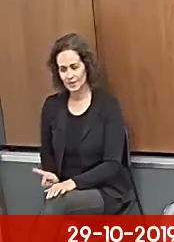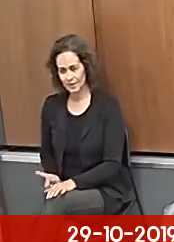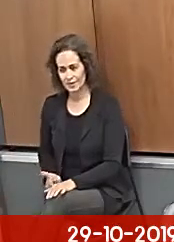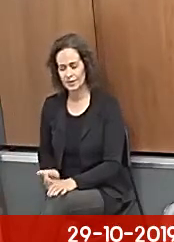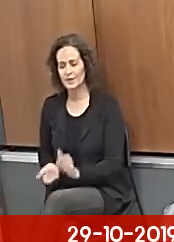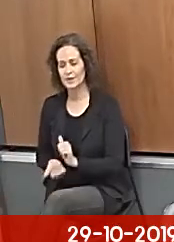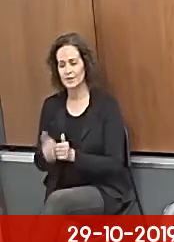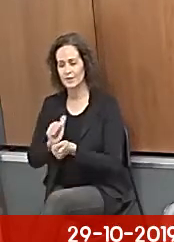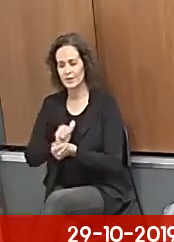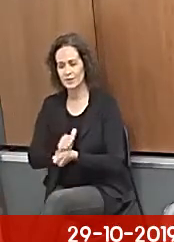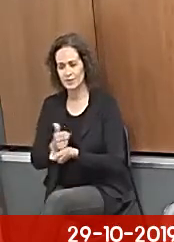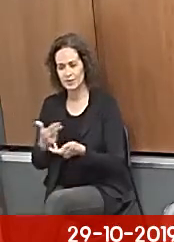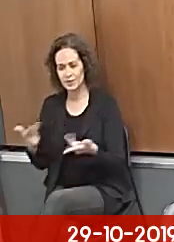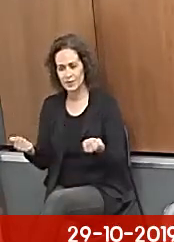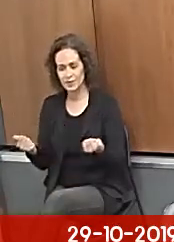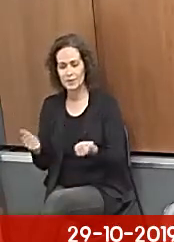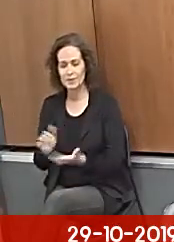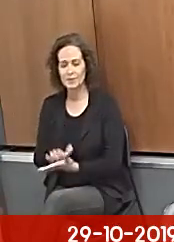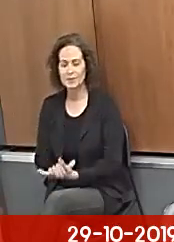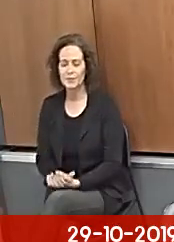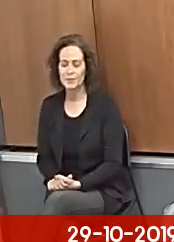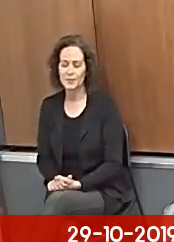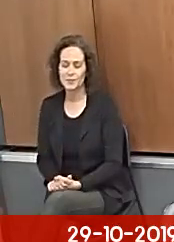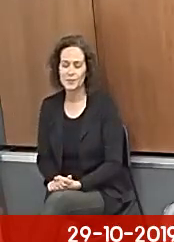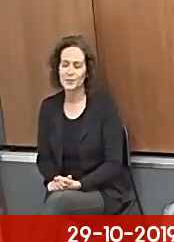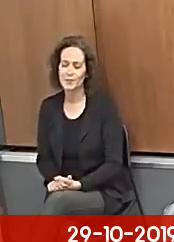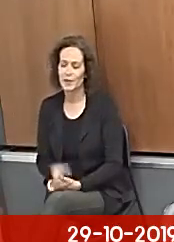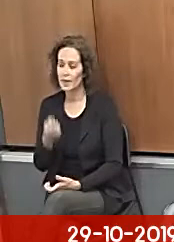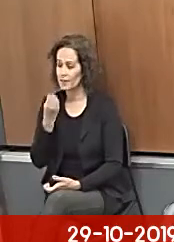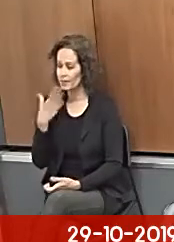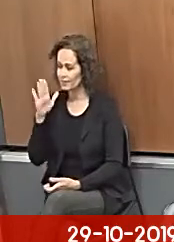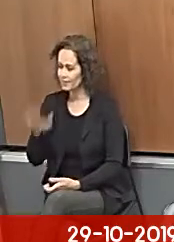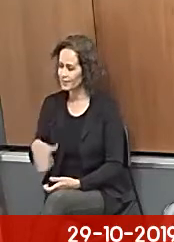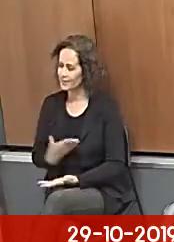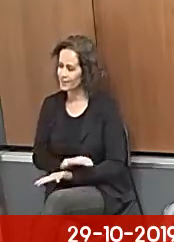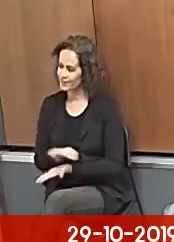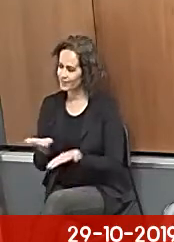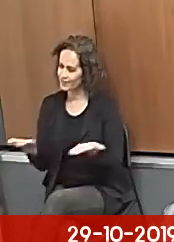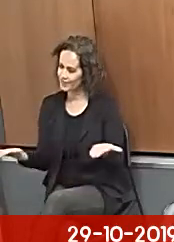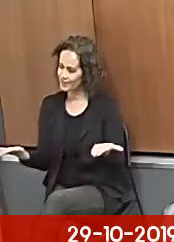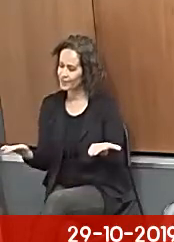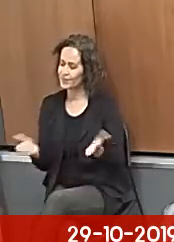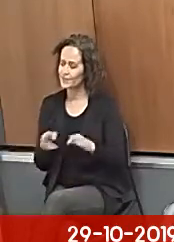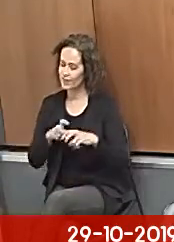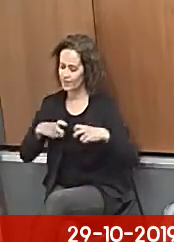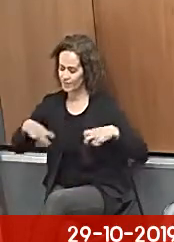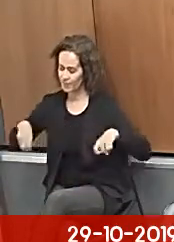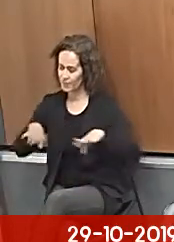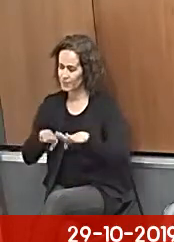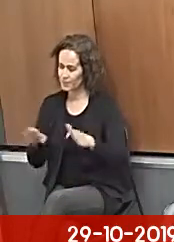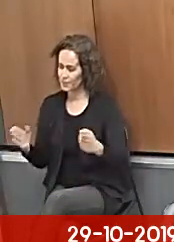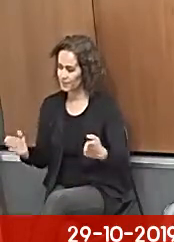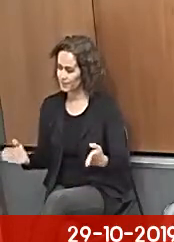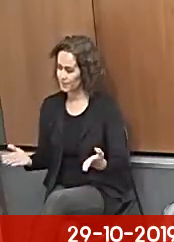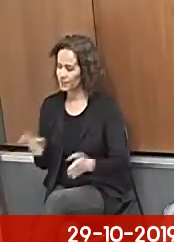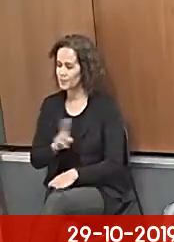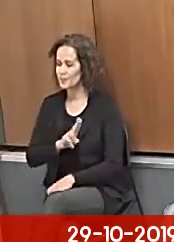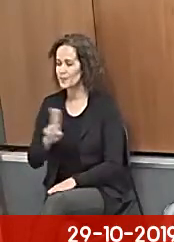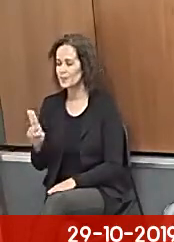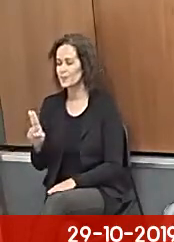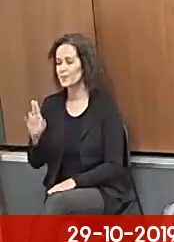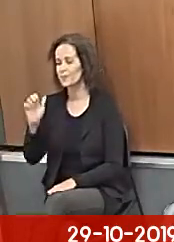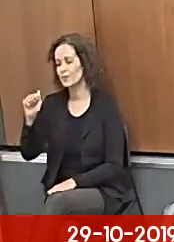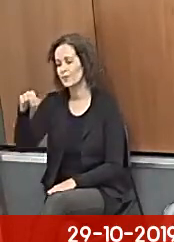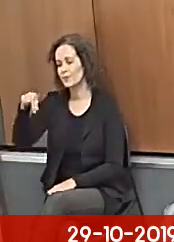Esportivas, Sociedade Anônima. Pois não. Não. Boa tarde a todos, boa tarde à mesa. E primeiro, só em nome do André, eu